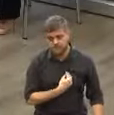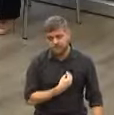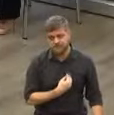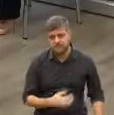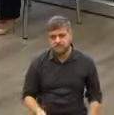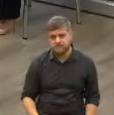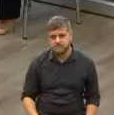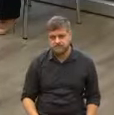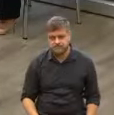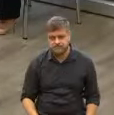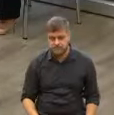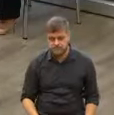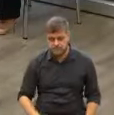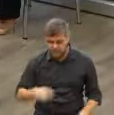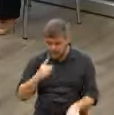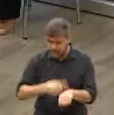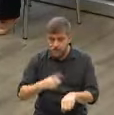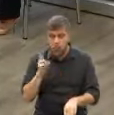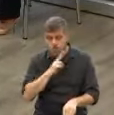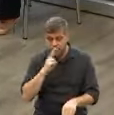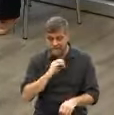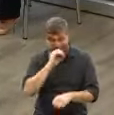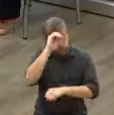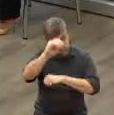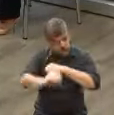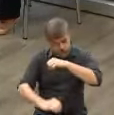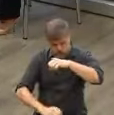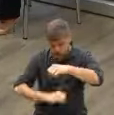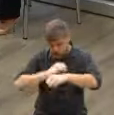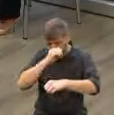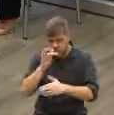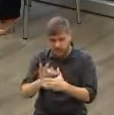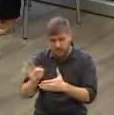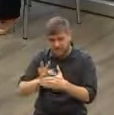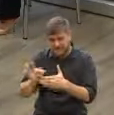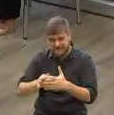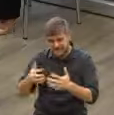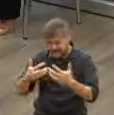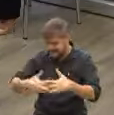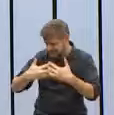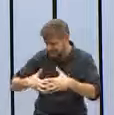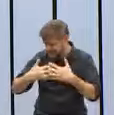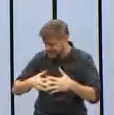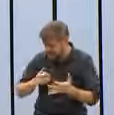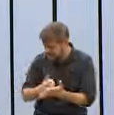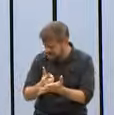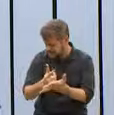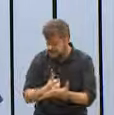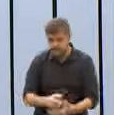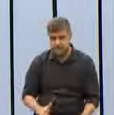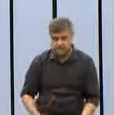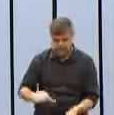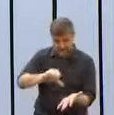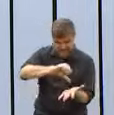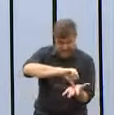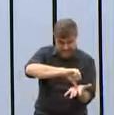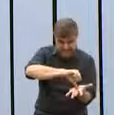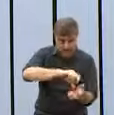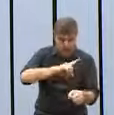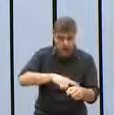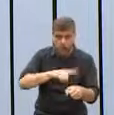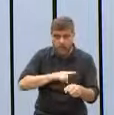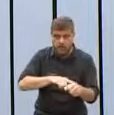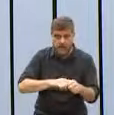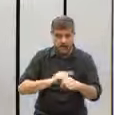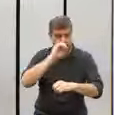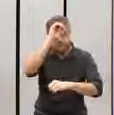serviço emergencial de 24 Exatamente, horas. todo dia. O conselho não para, literalmente não para. Tem o horário da sede, mas esse horário de plantão também